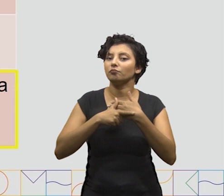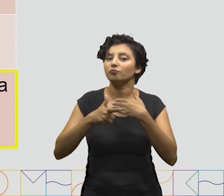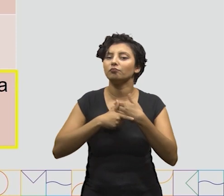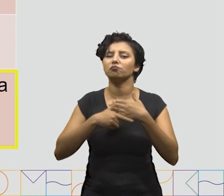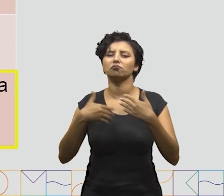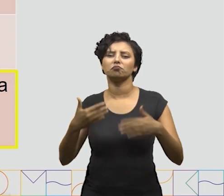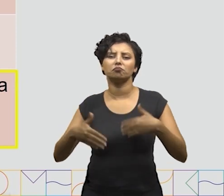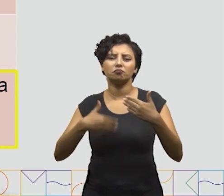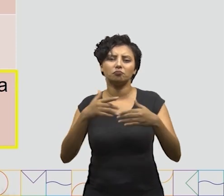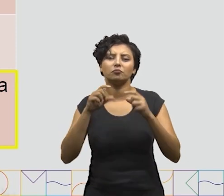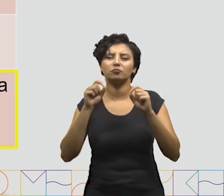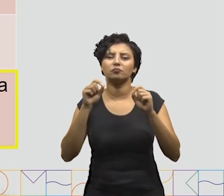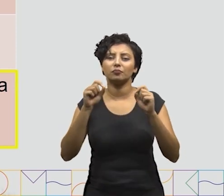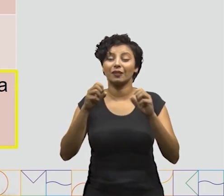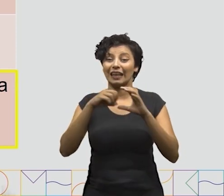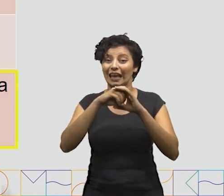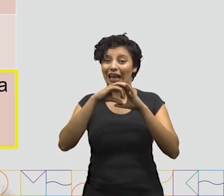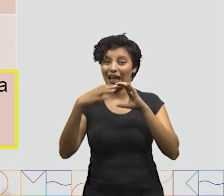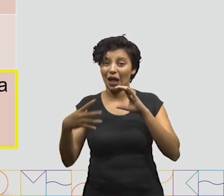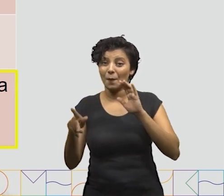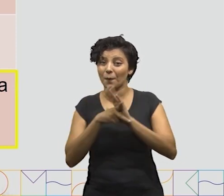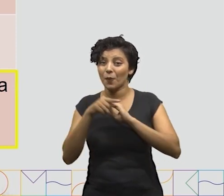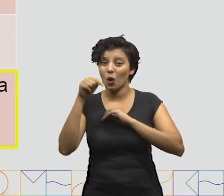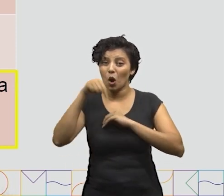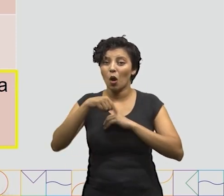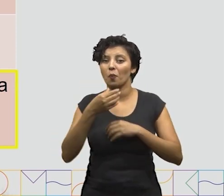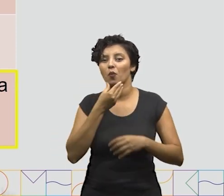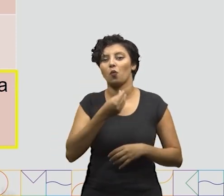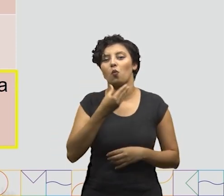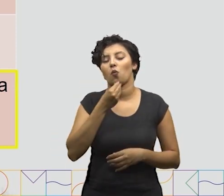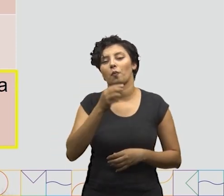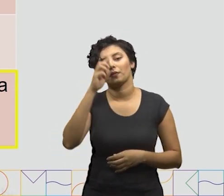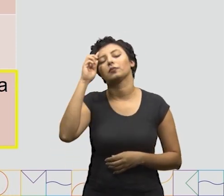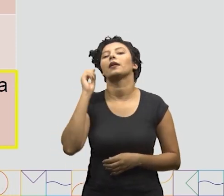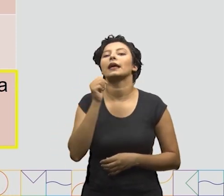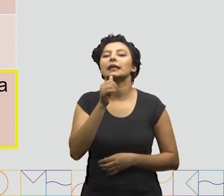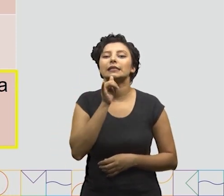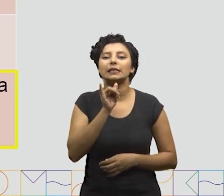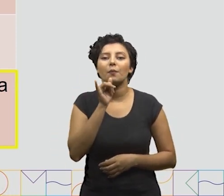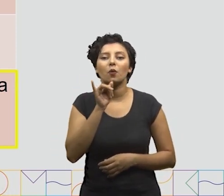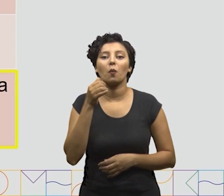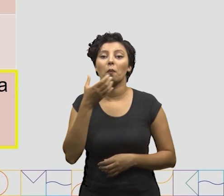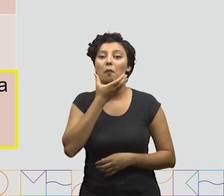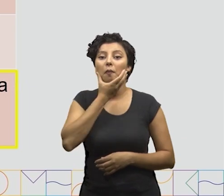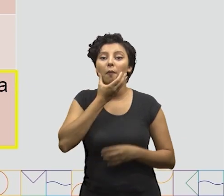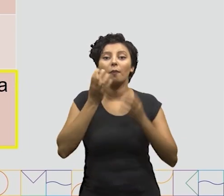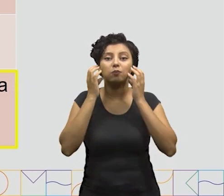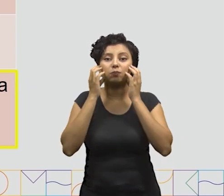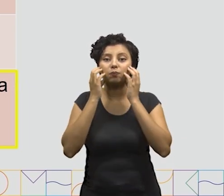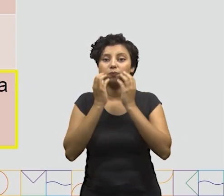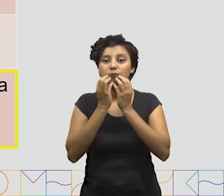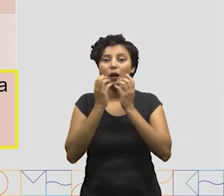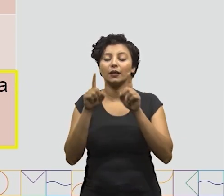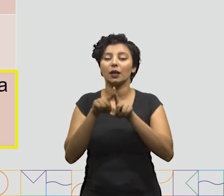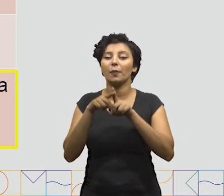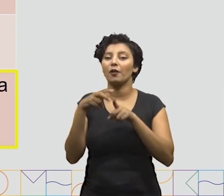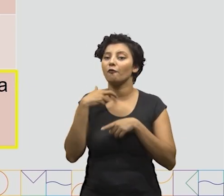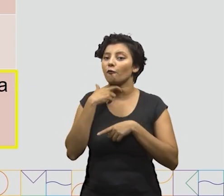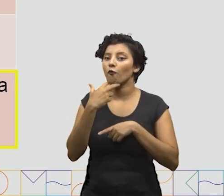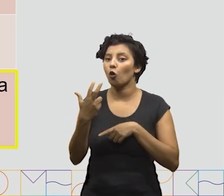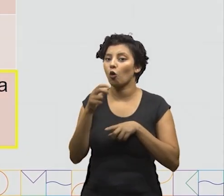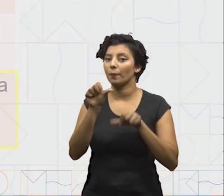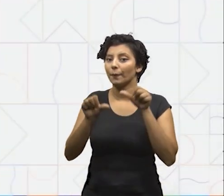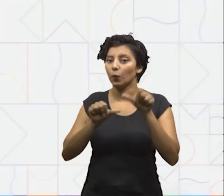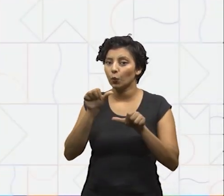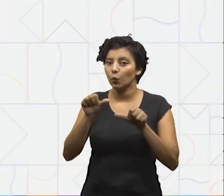responsável por desenvolver as características secundárias masculinas, como barba e o engrossamento da voz,